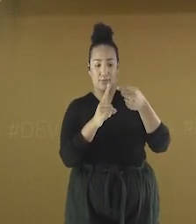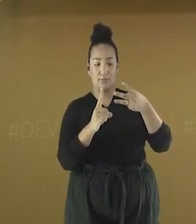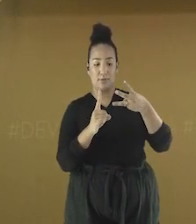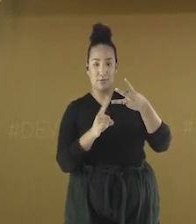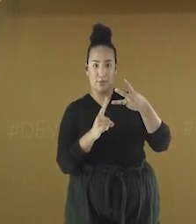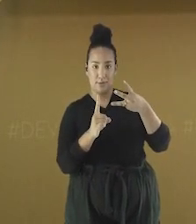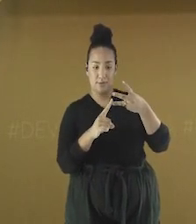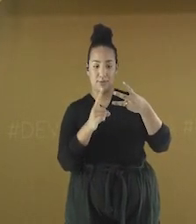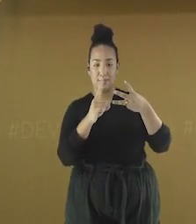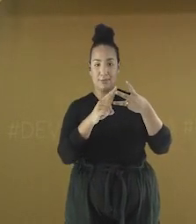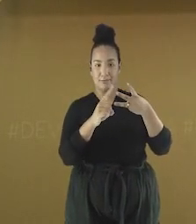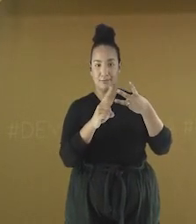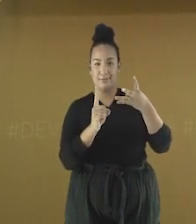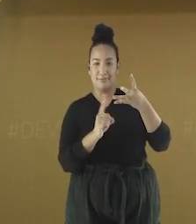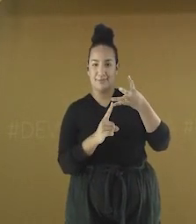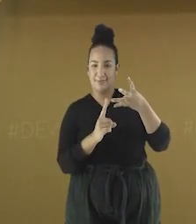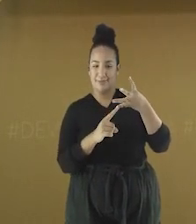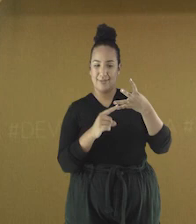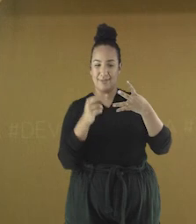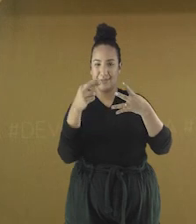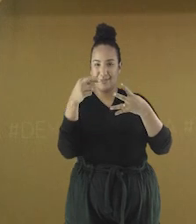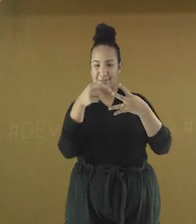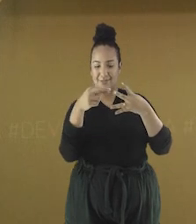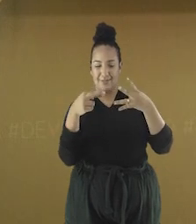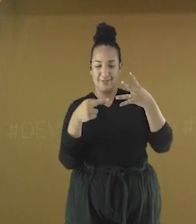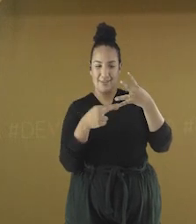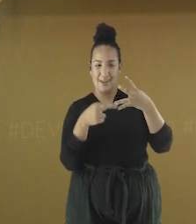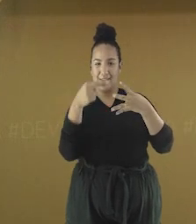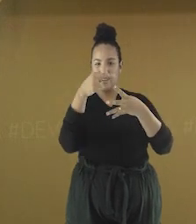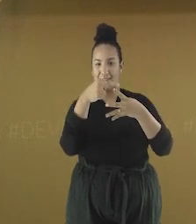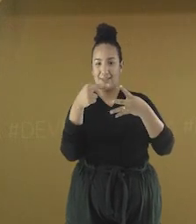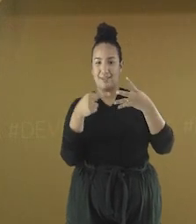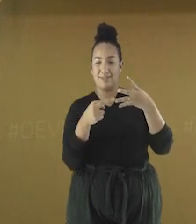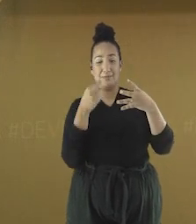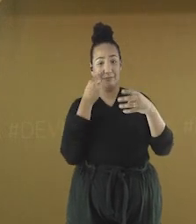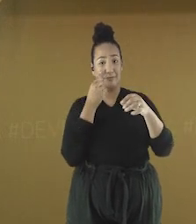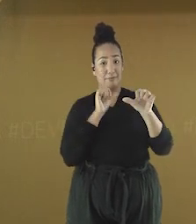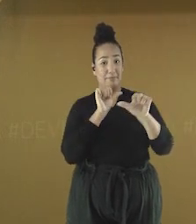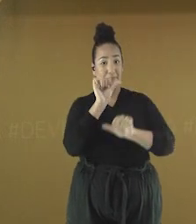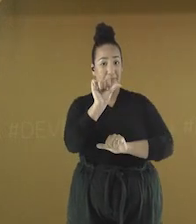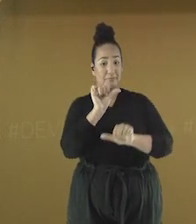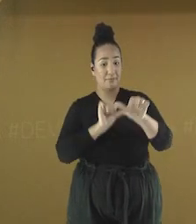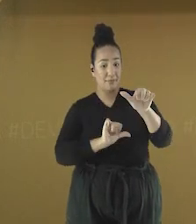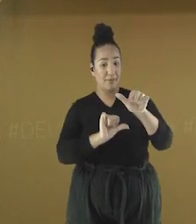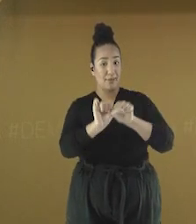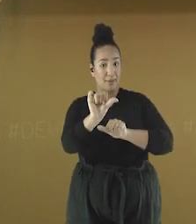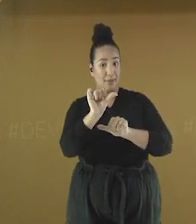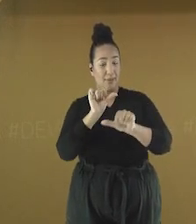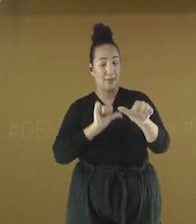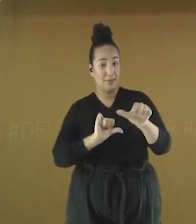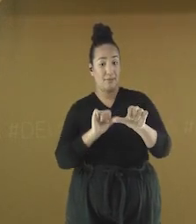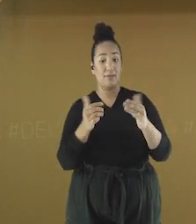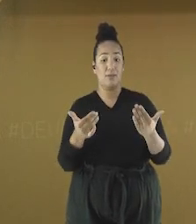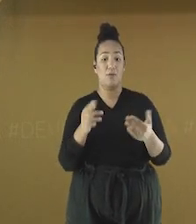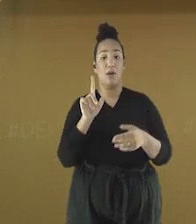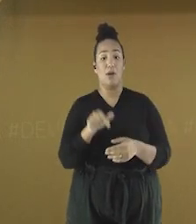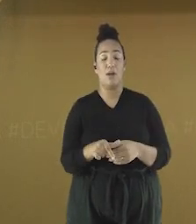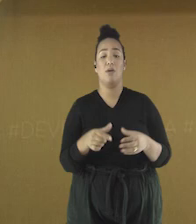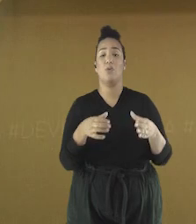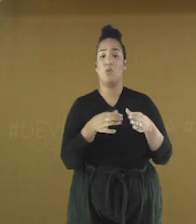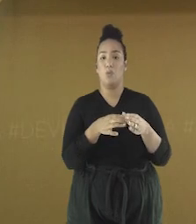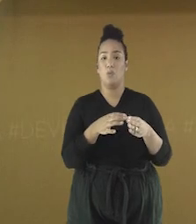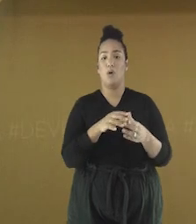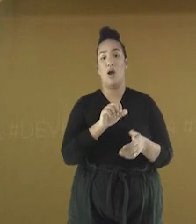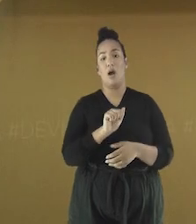o segundo verso rima com o quarto. Sendo assim, as rimas se alternam. Portanto, temos as